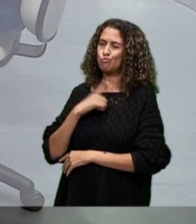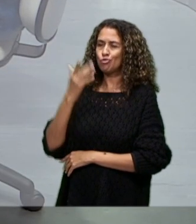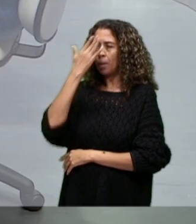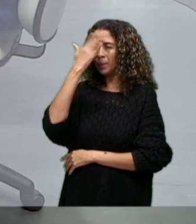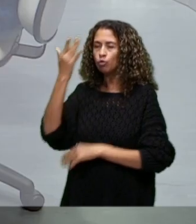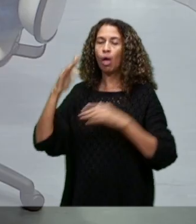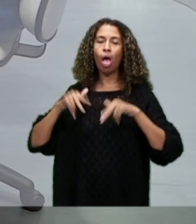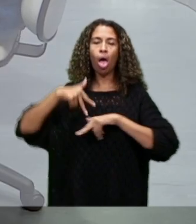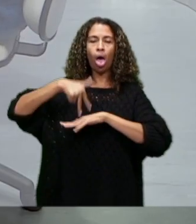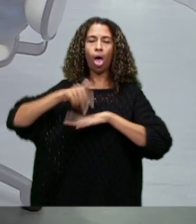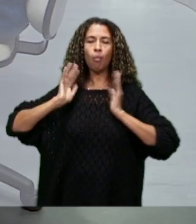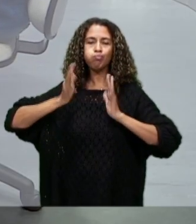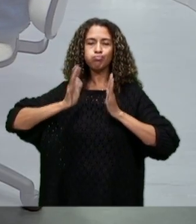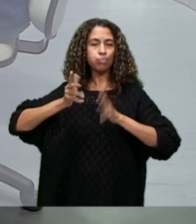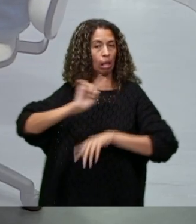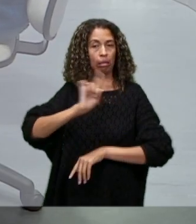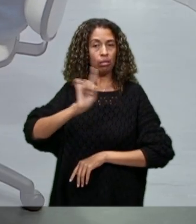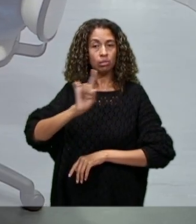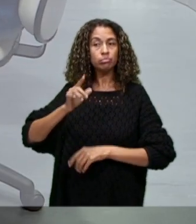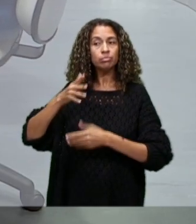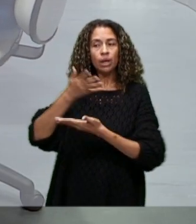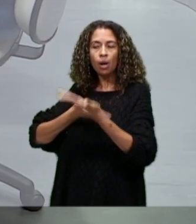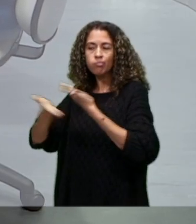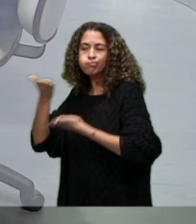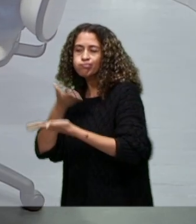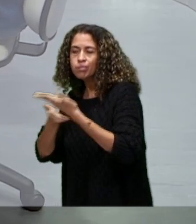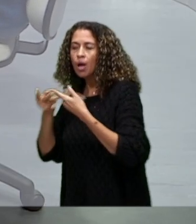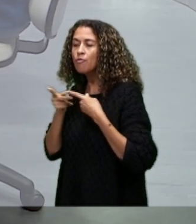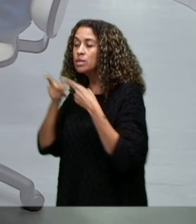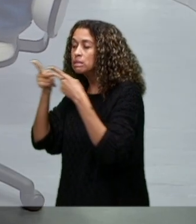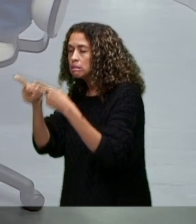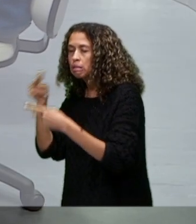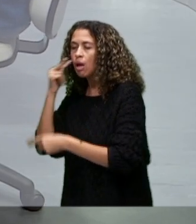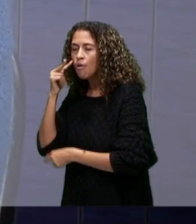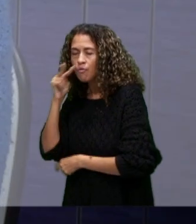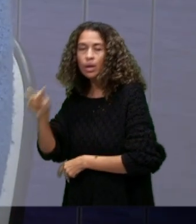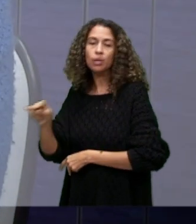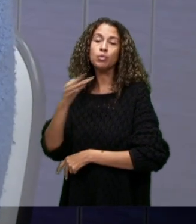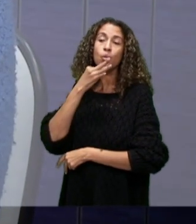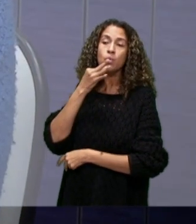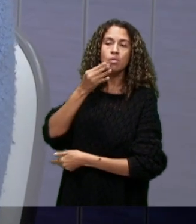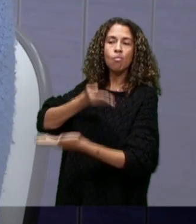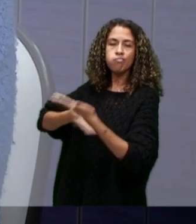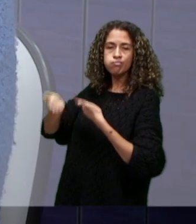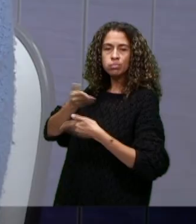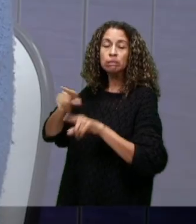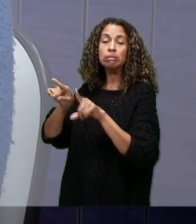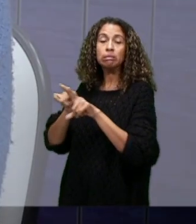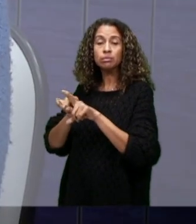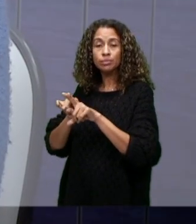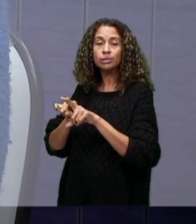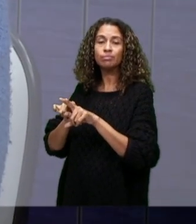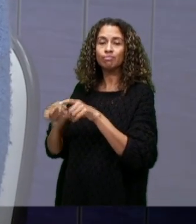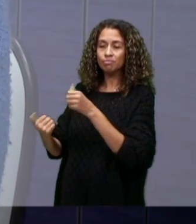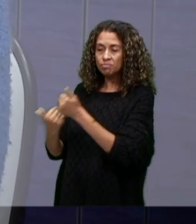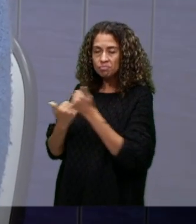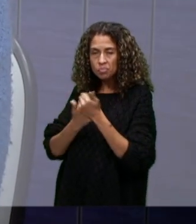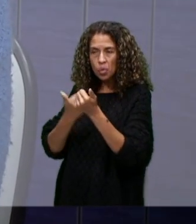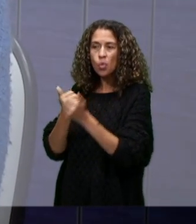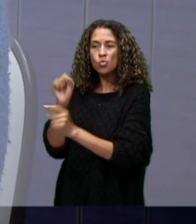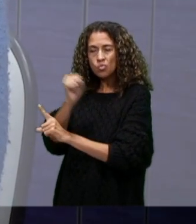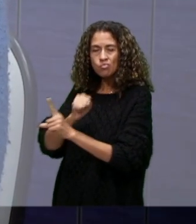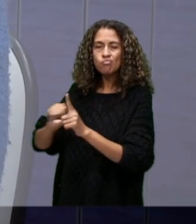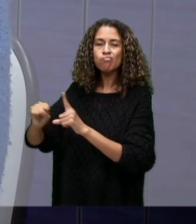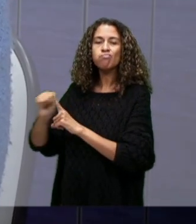frente falando. Um conhecendo o trabalho do outro. Isso. E além dos atores sociais engajados,